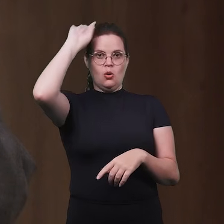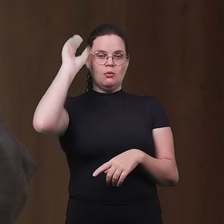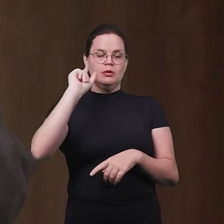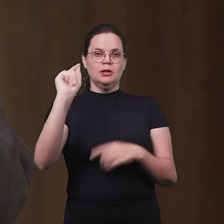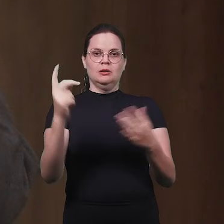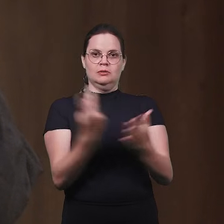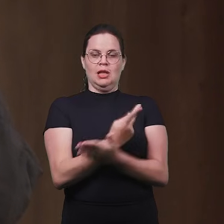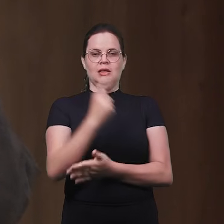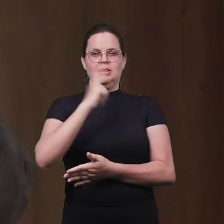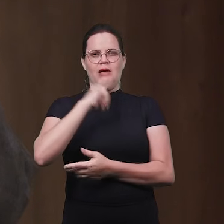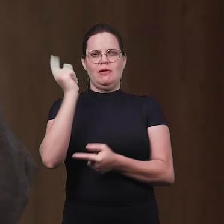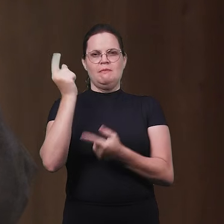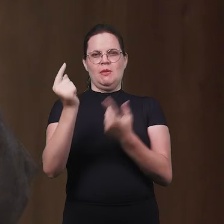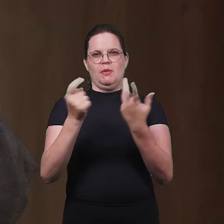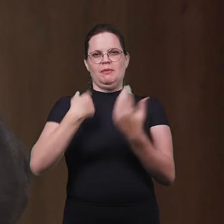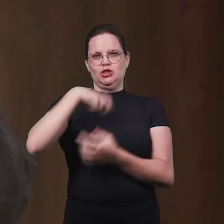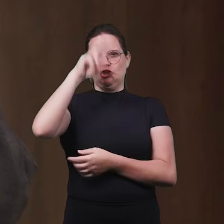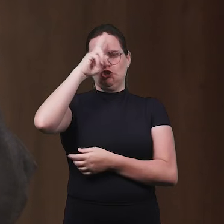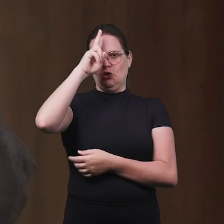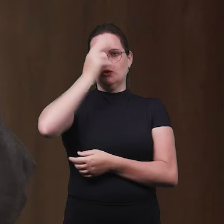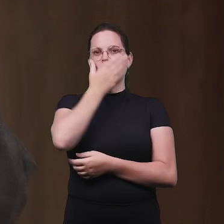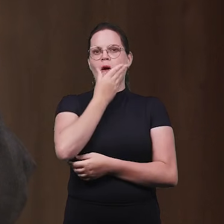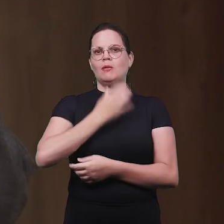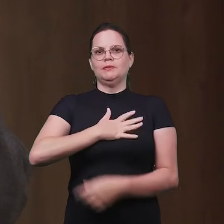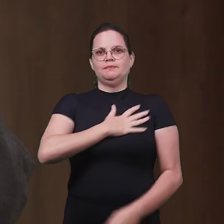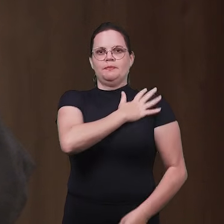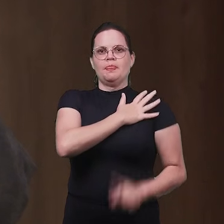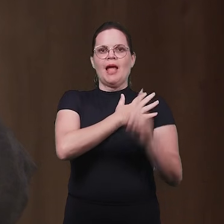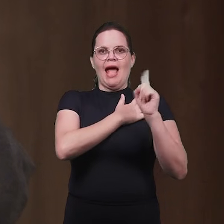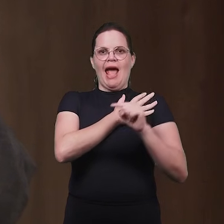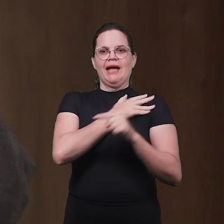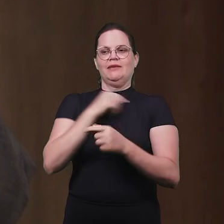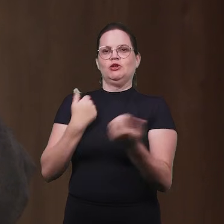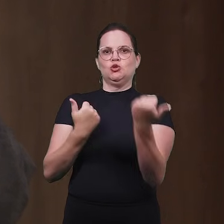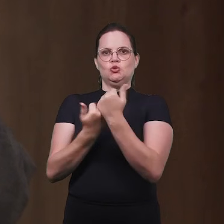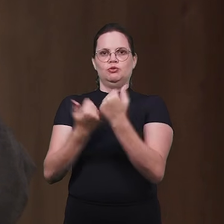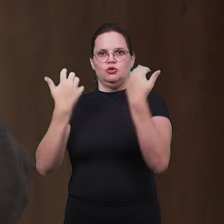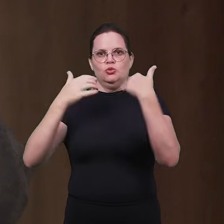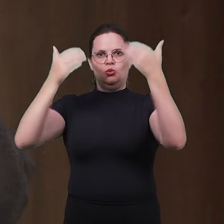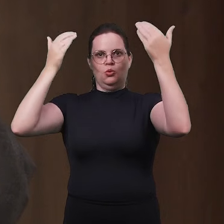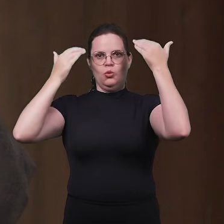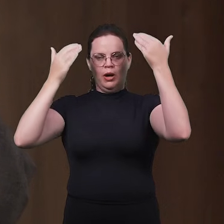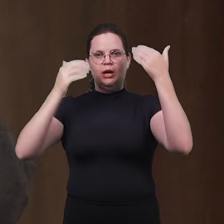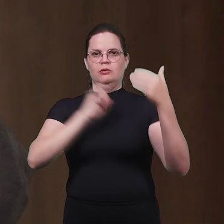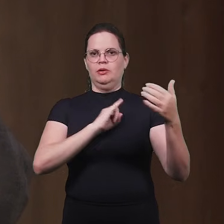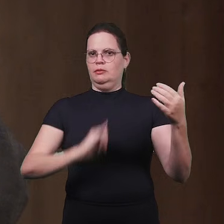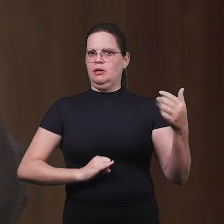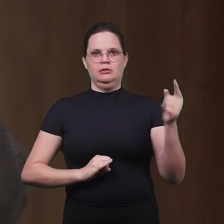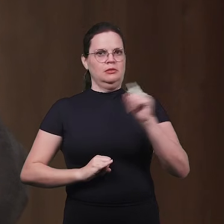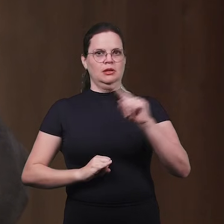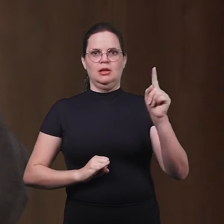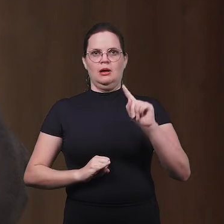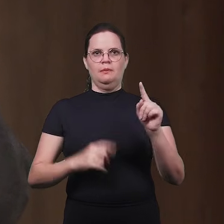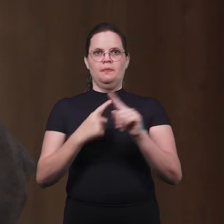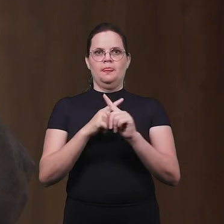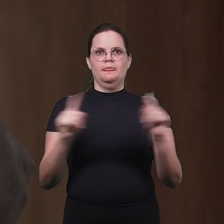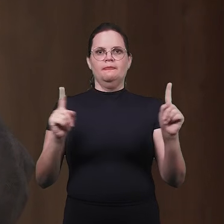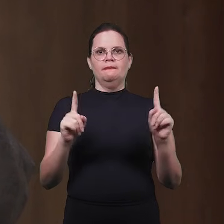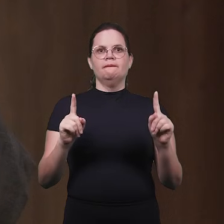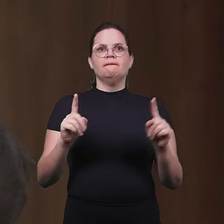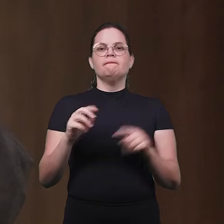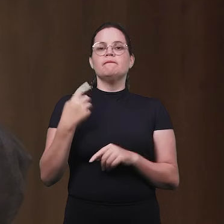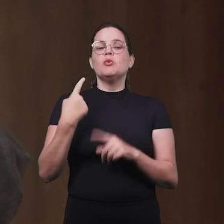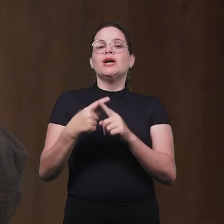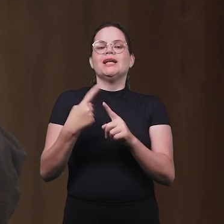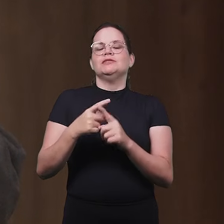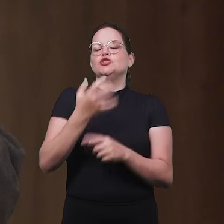normalmente, em vários casos, o general não era o sucessor do rei, do imperador, era o general